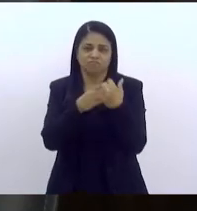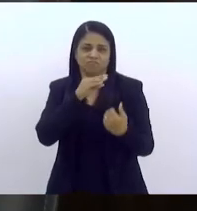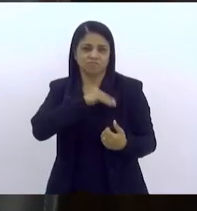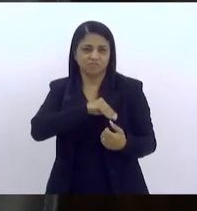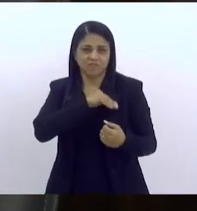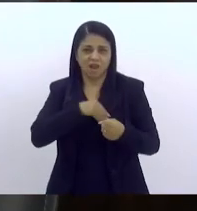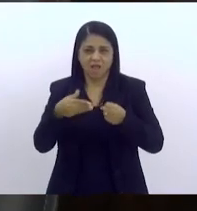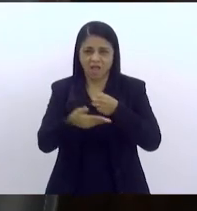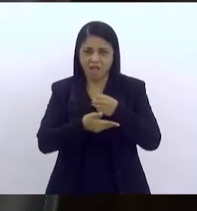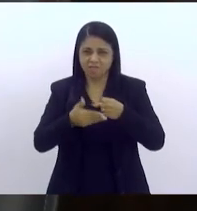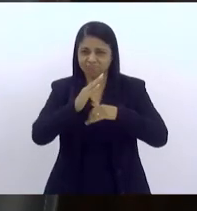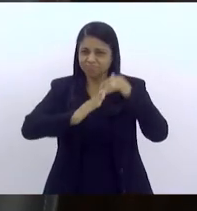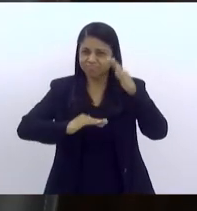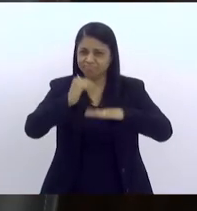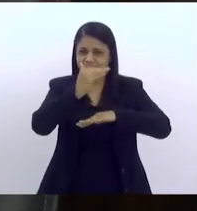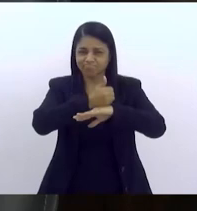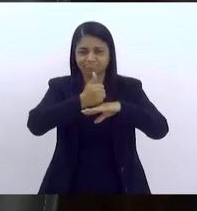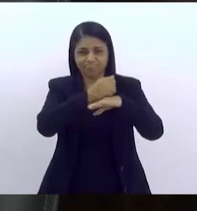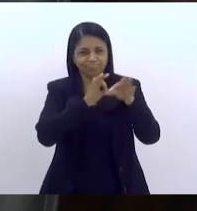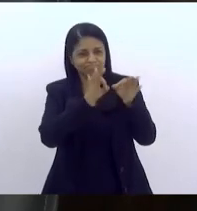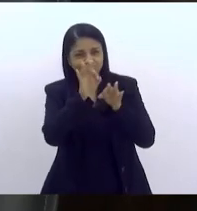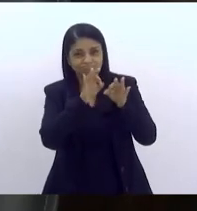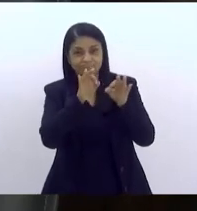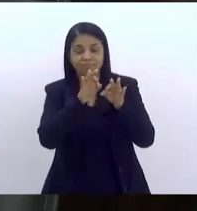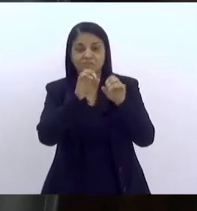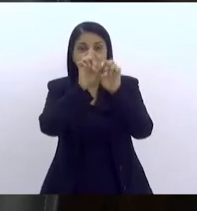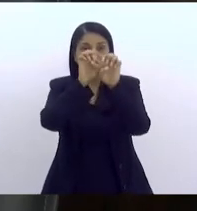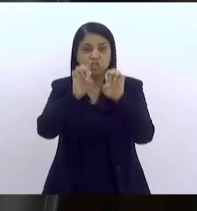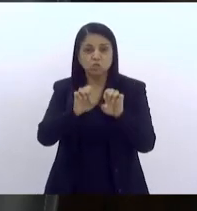de educação e a estrutura digna